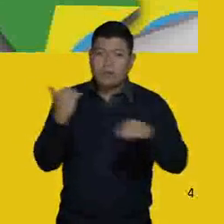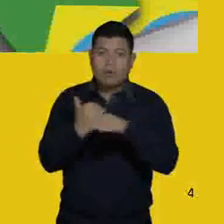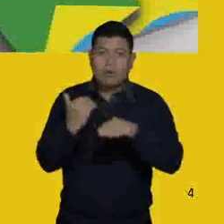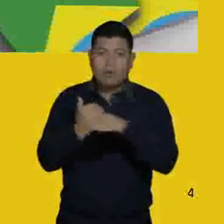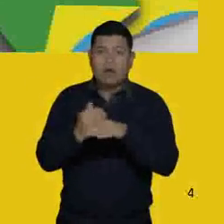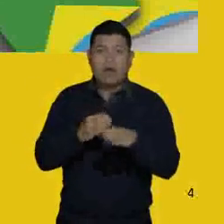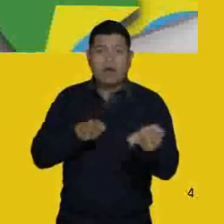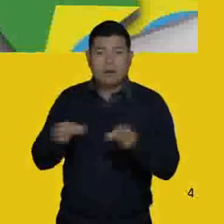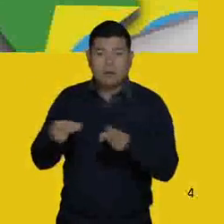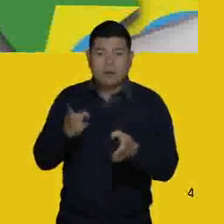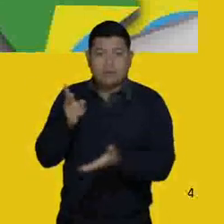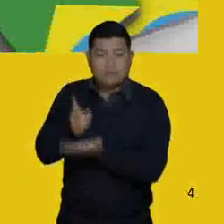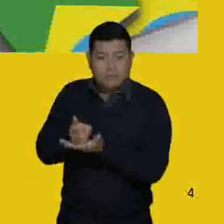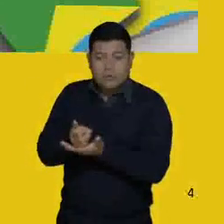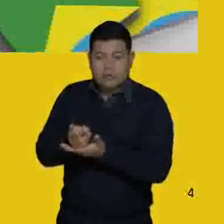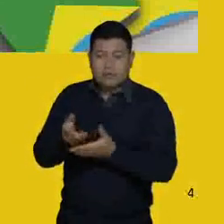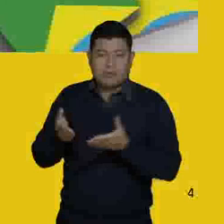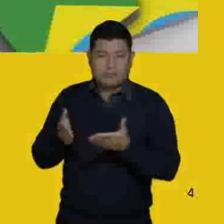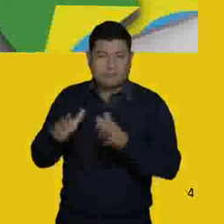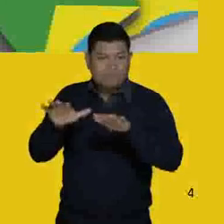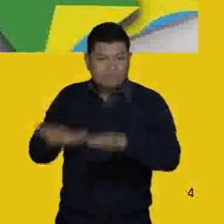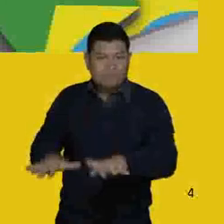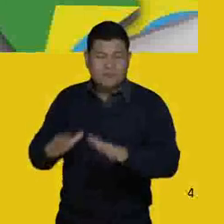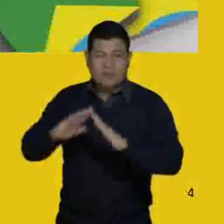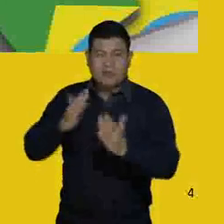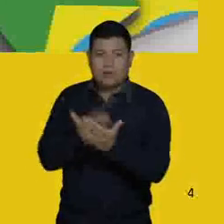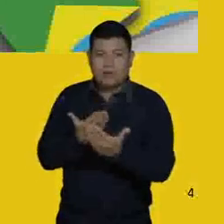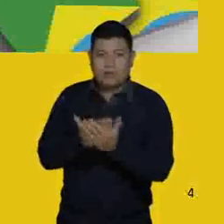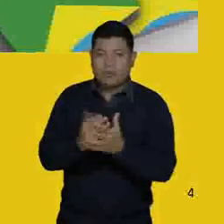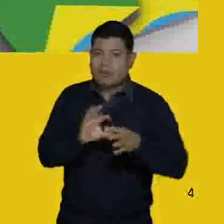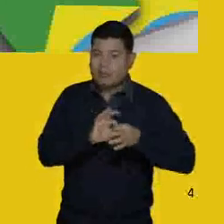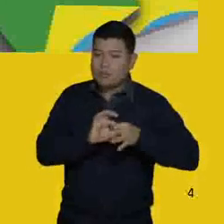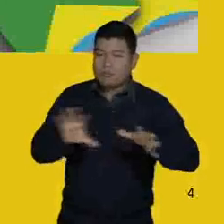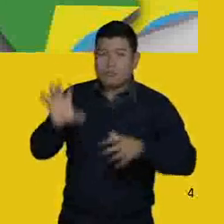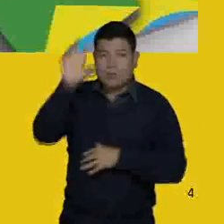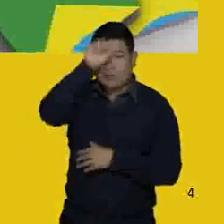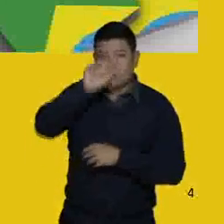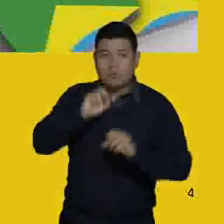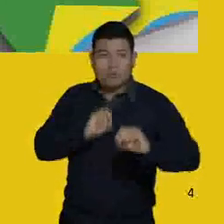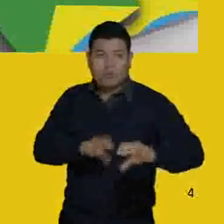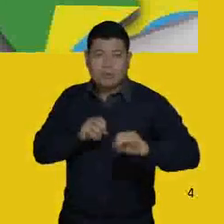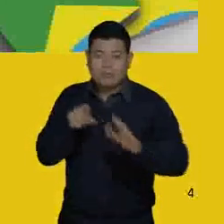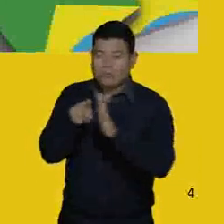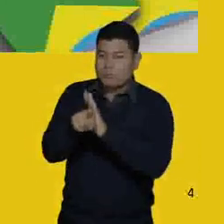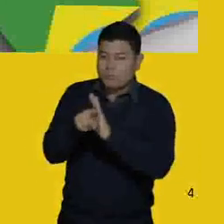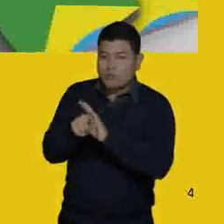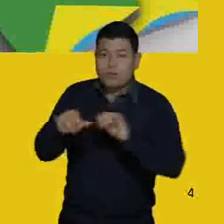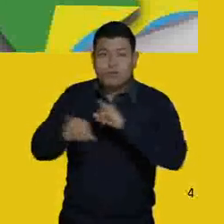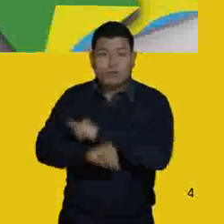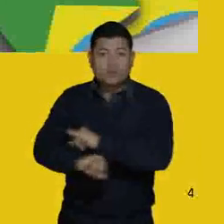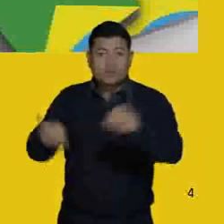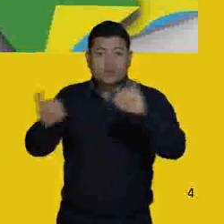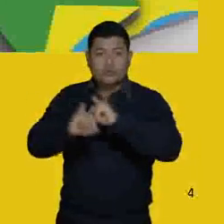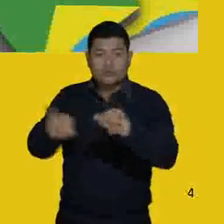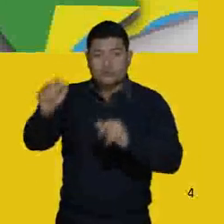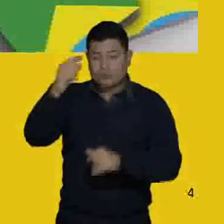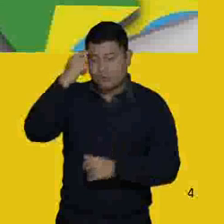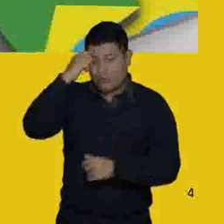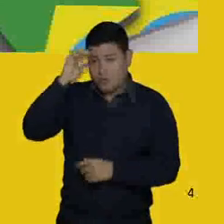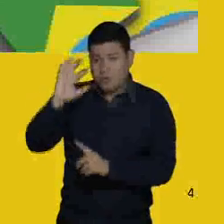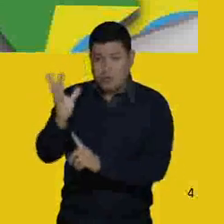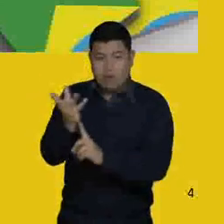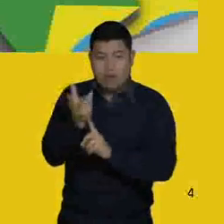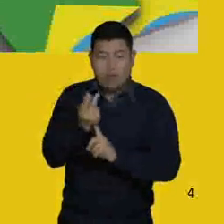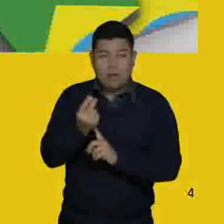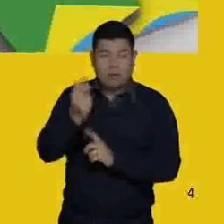permanência na escola liberdade de aprender ensinar pesquisar e divulgar o pensamento a arte e o